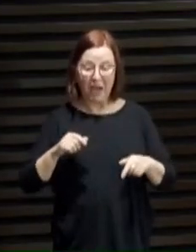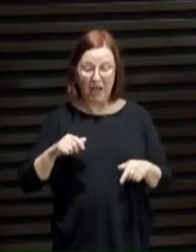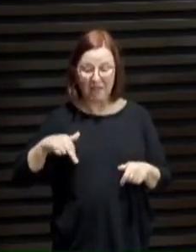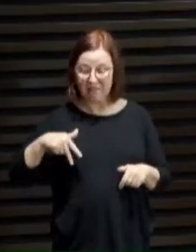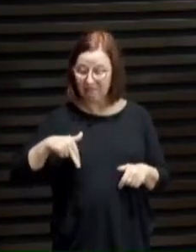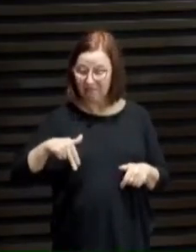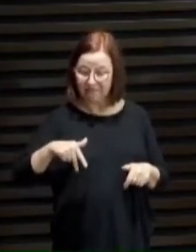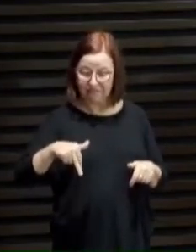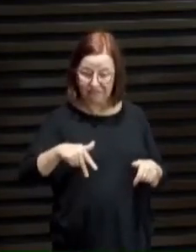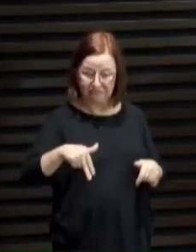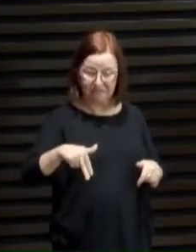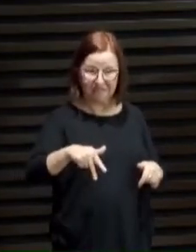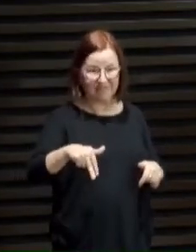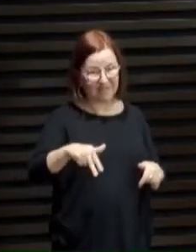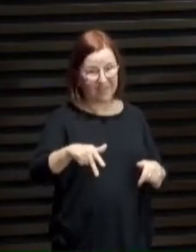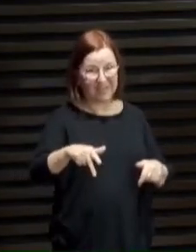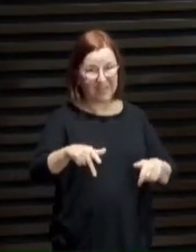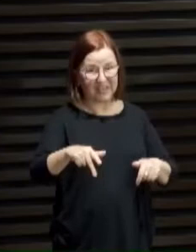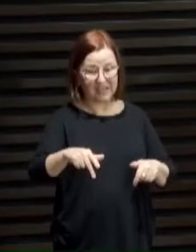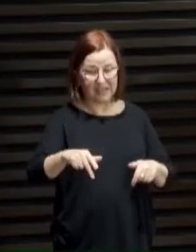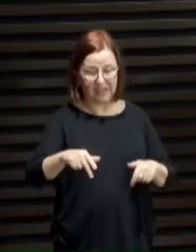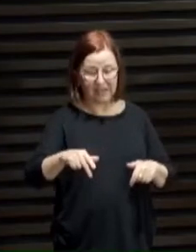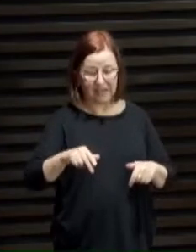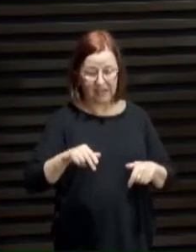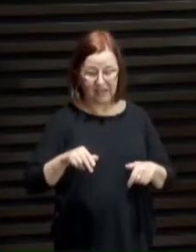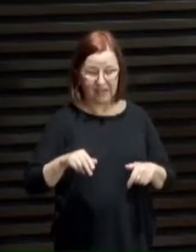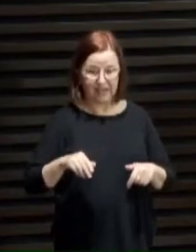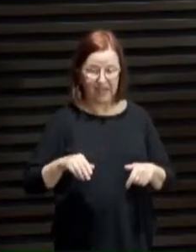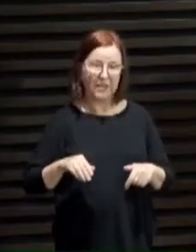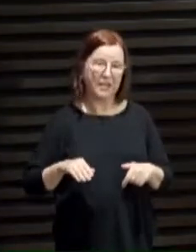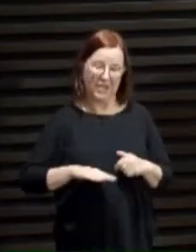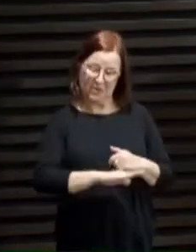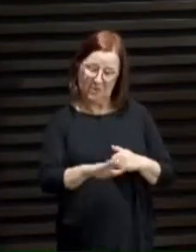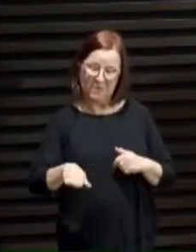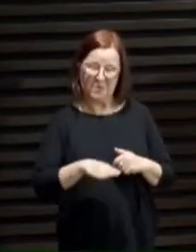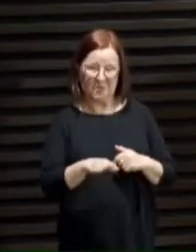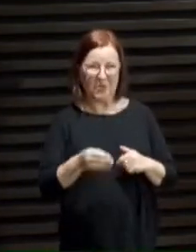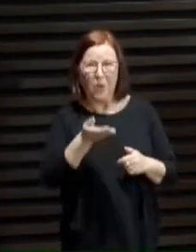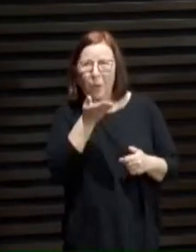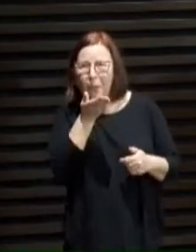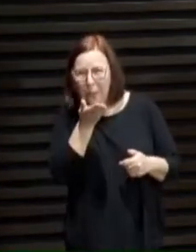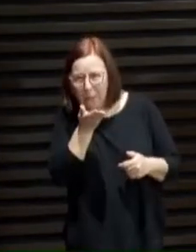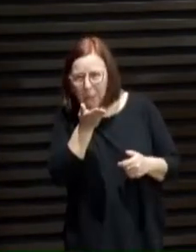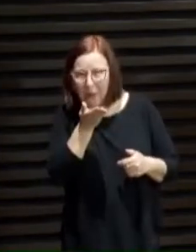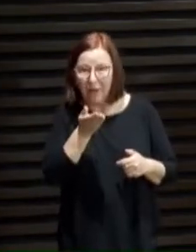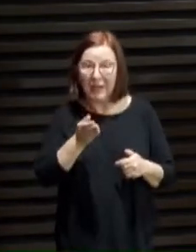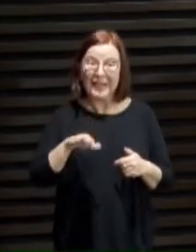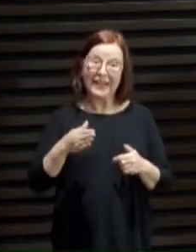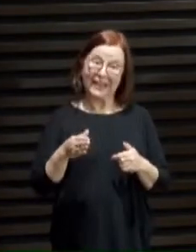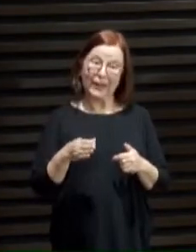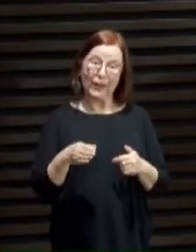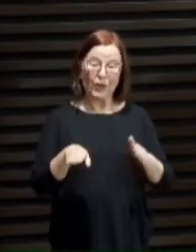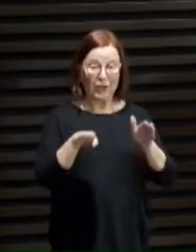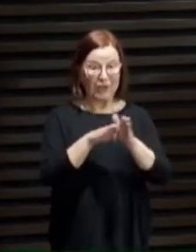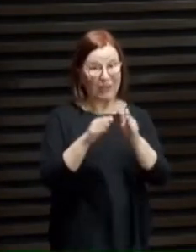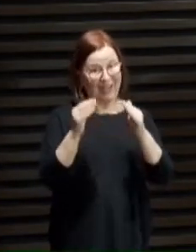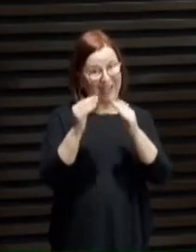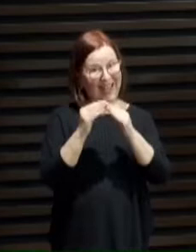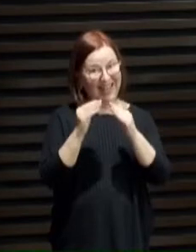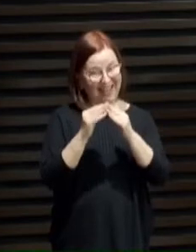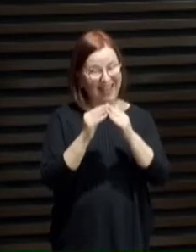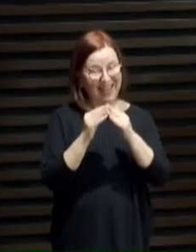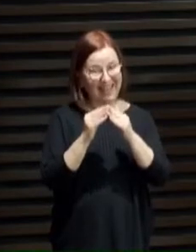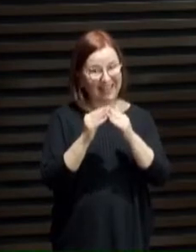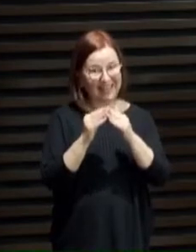eles pisam um chão que é um pó danado. Então, quando chegam ali, eles lavam os pés, e por esta razão e por